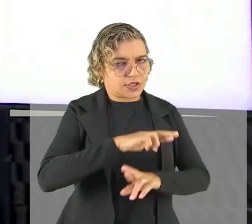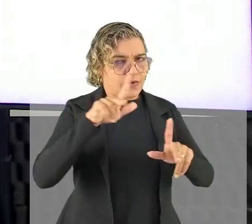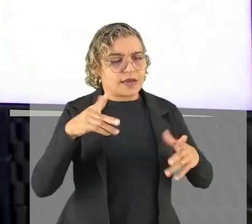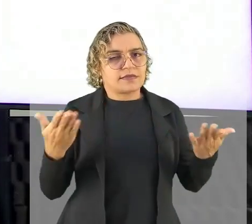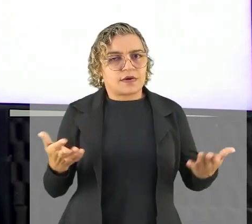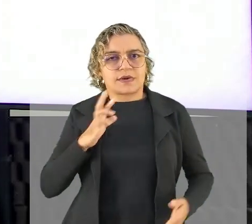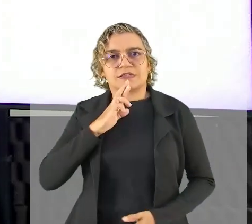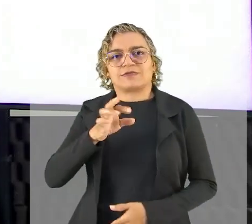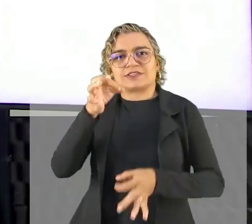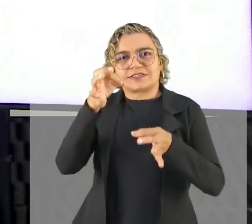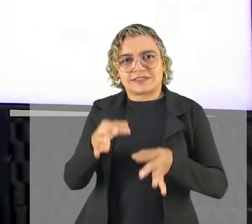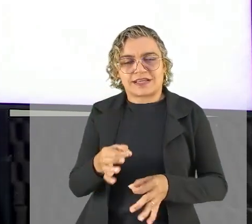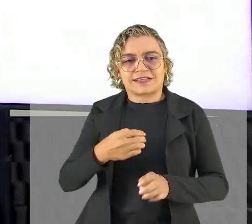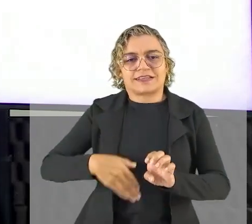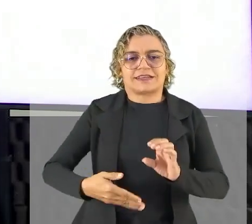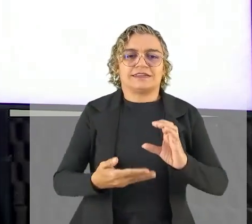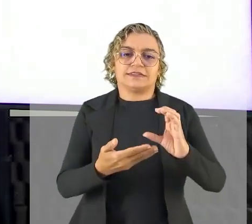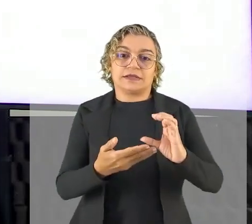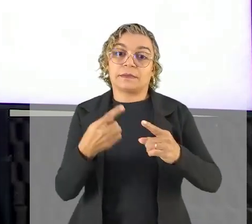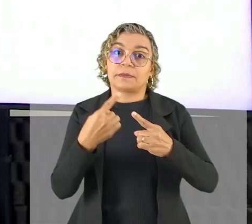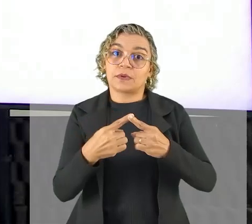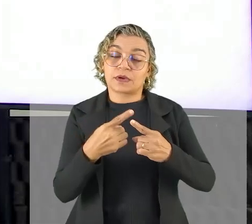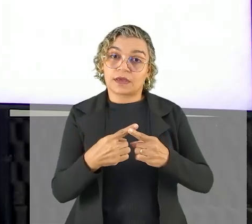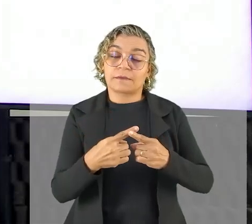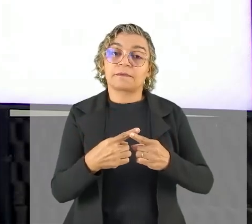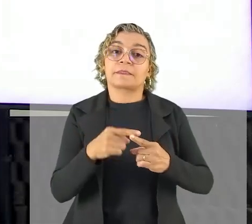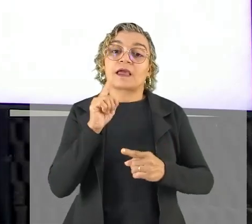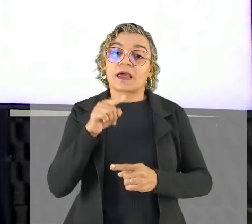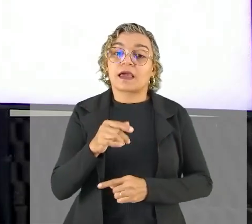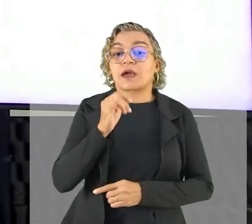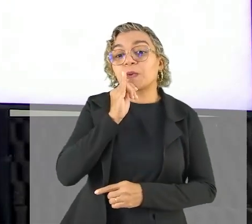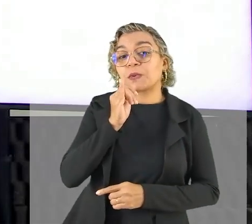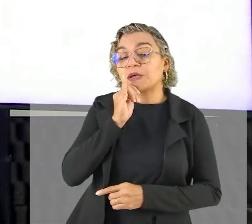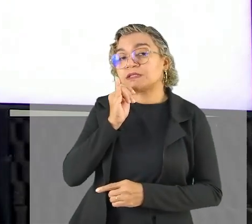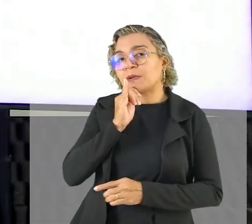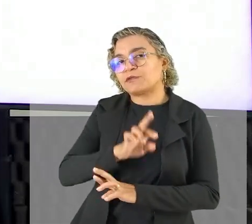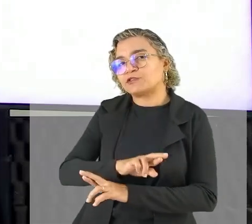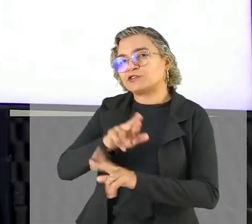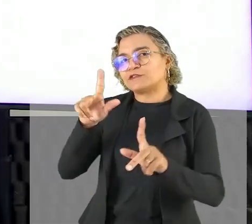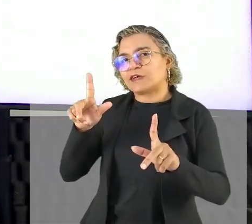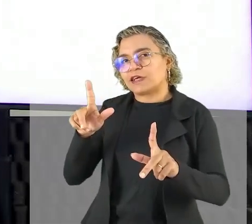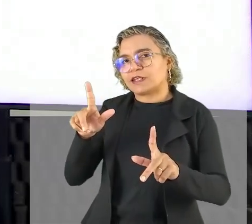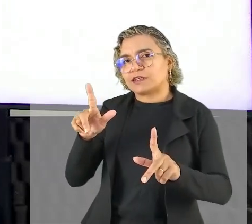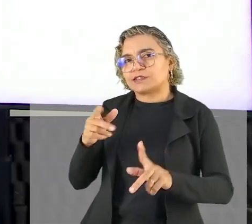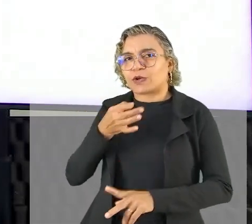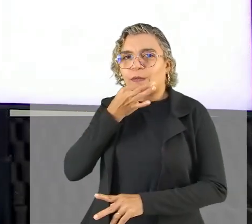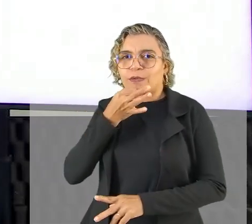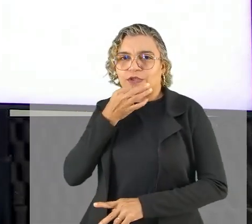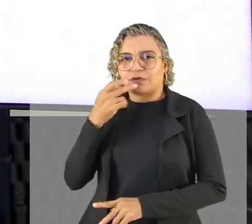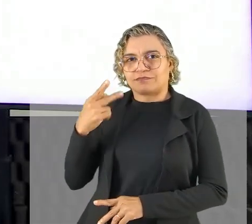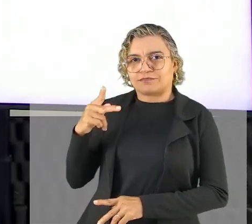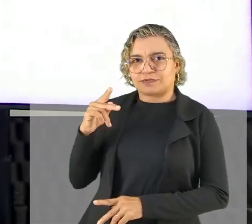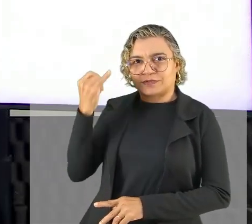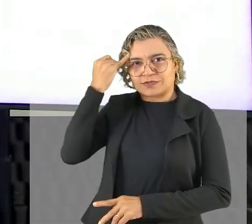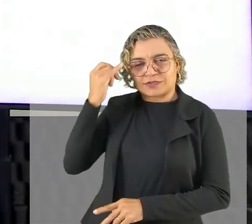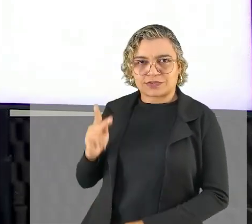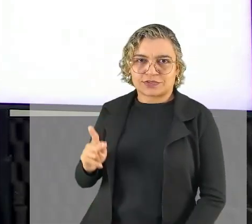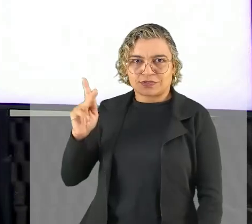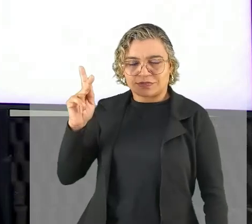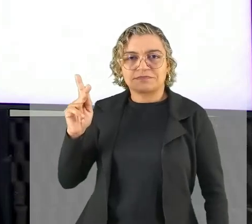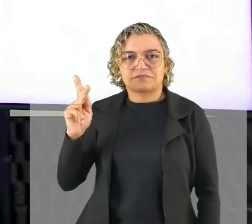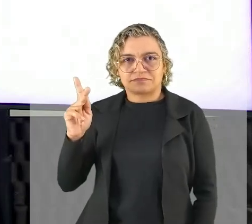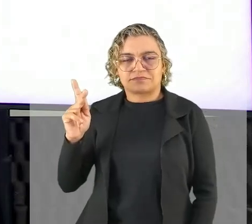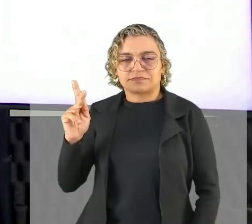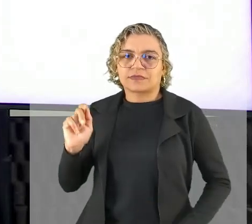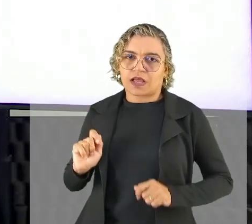resposta correta é a letra C, porque essa conduta do exemplo se opõe a esse princípio da ética kantiana, que é de que